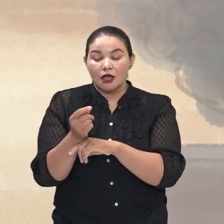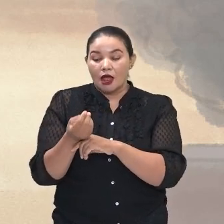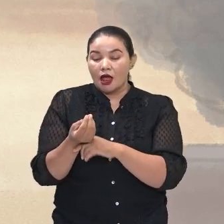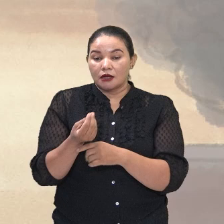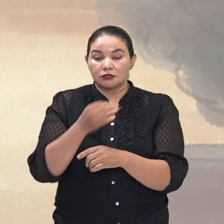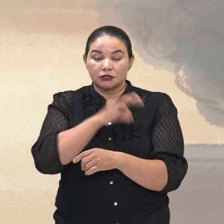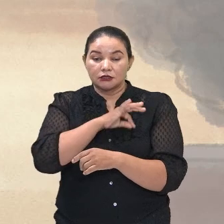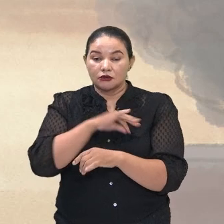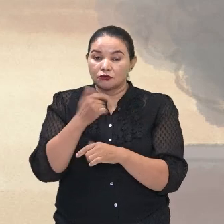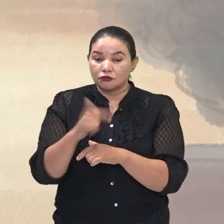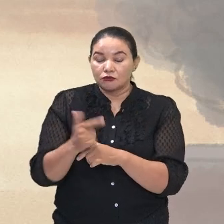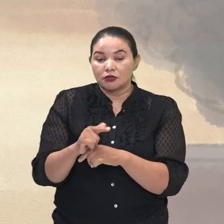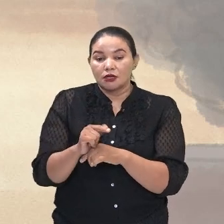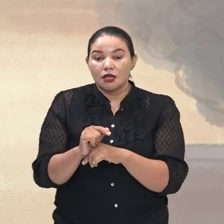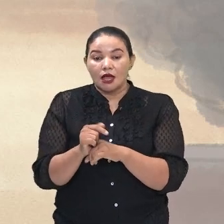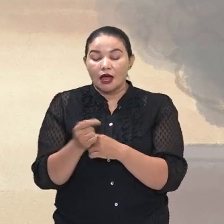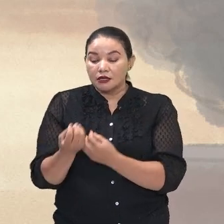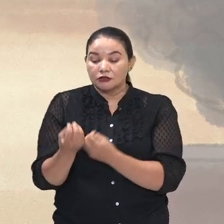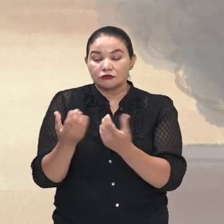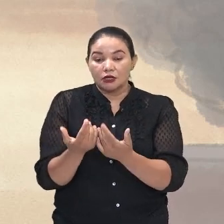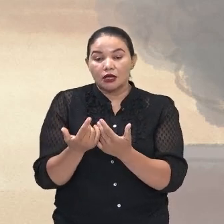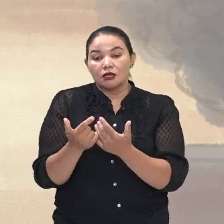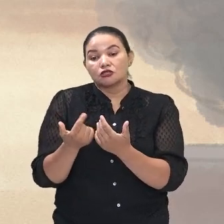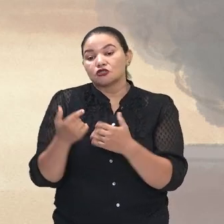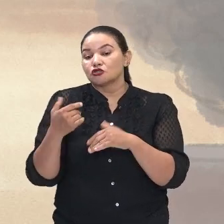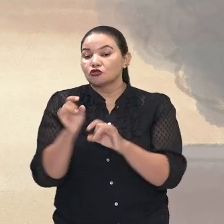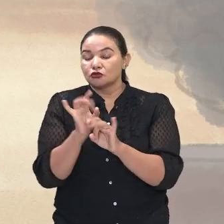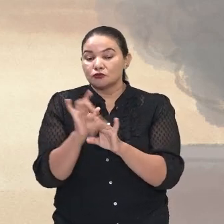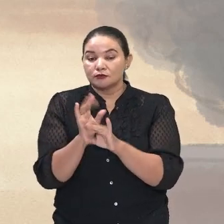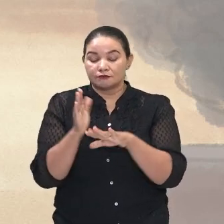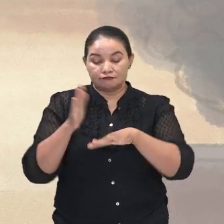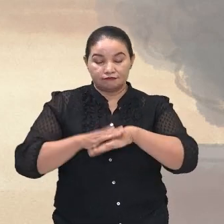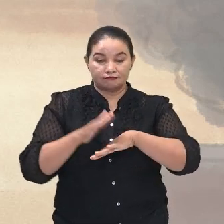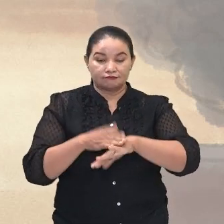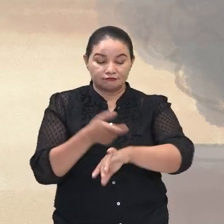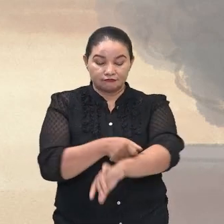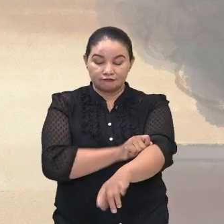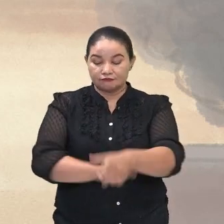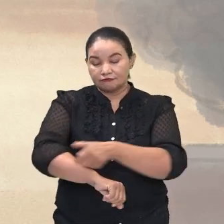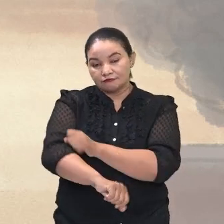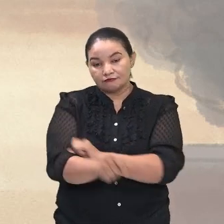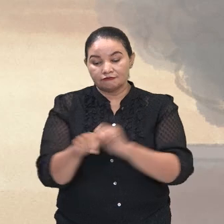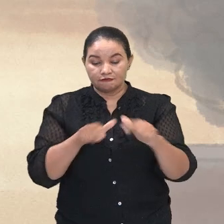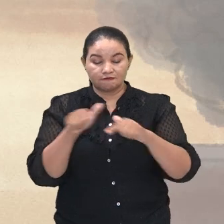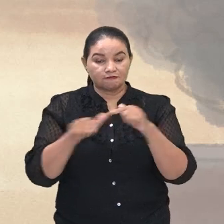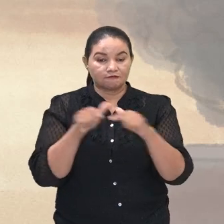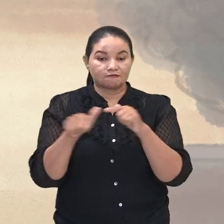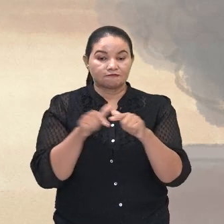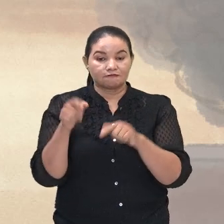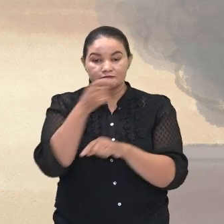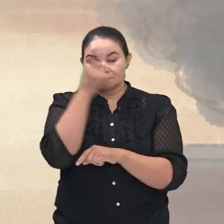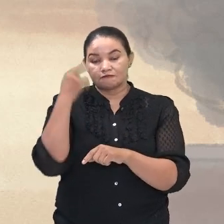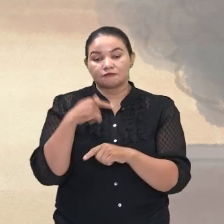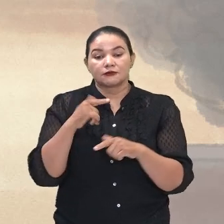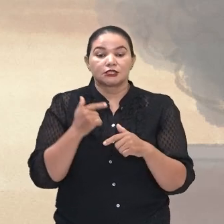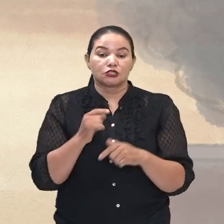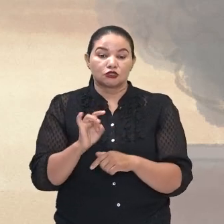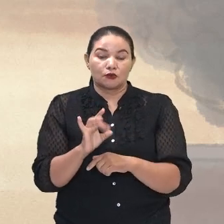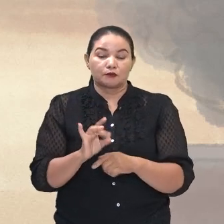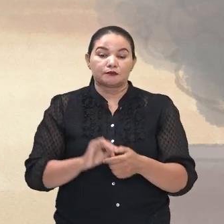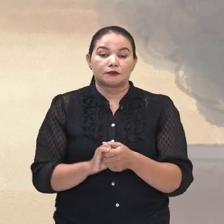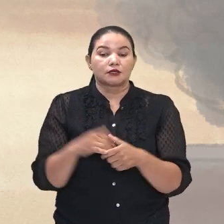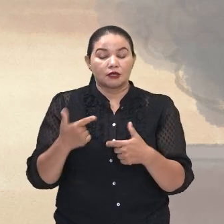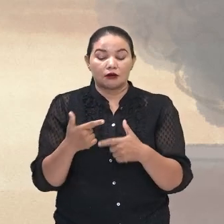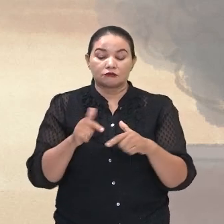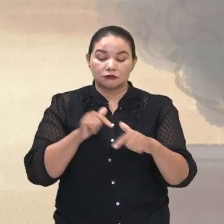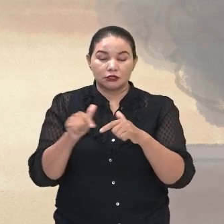oferecer diante desse novo cenário é a sua força de trabalho. E essa força de trabalho ela vai ser